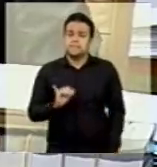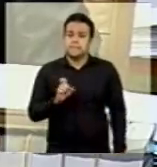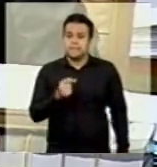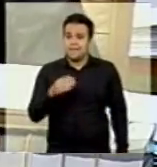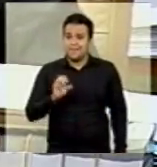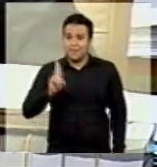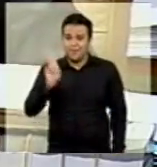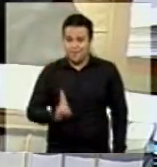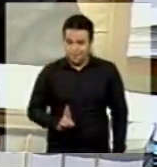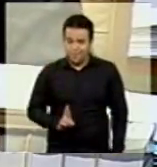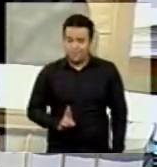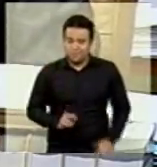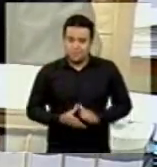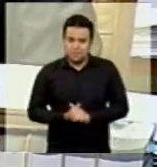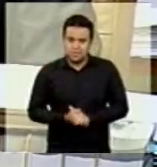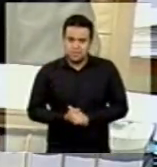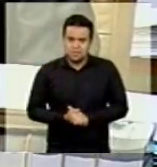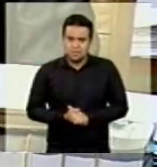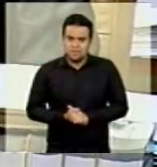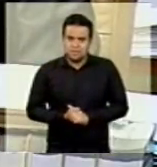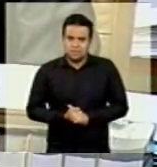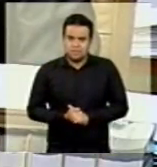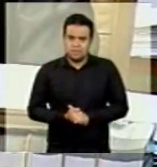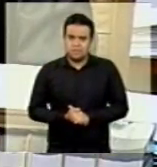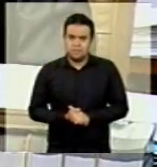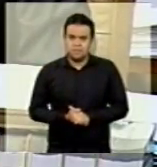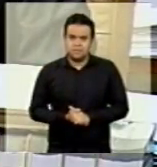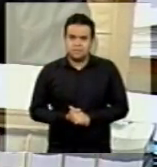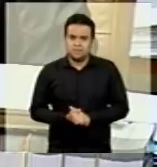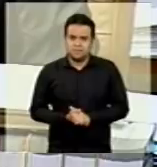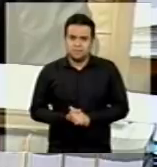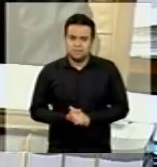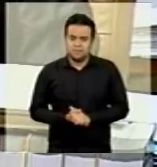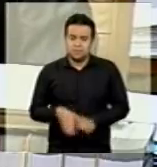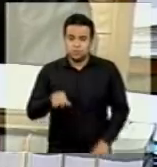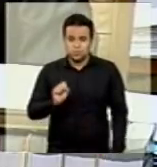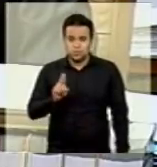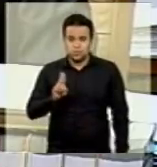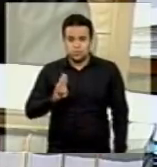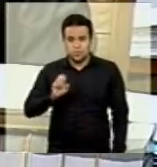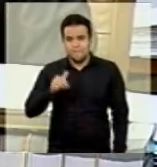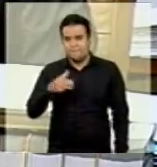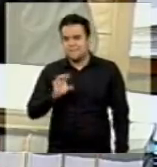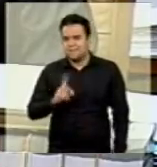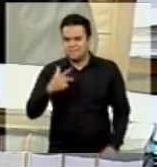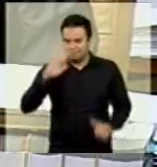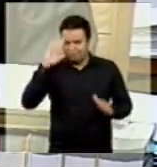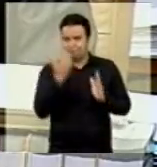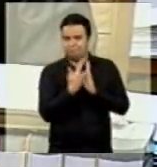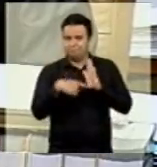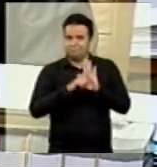República no que concerne a sua submissão à jurisdição